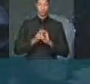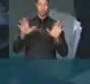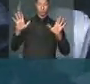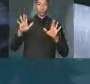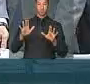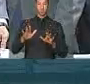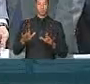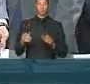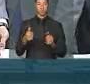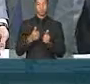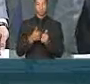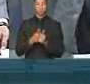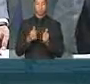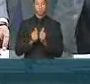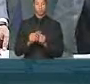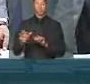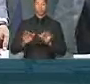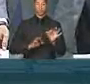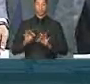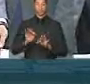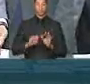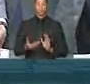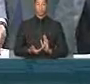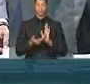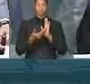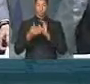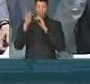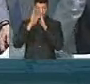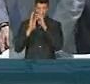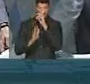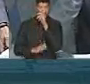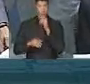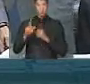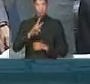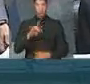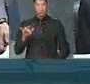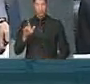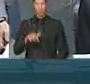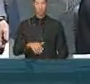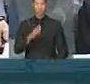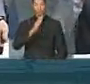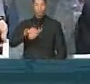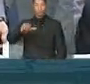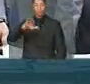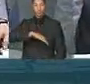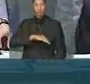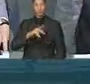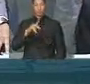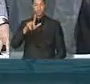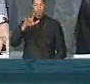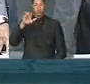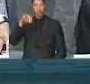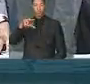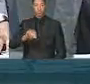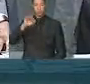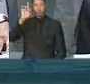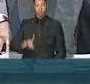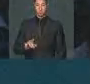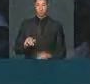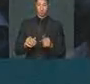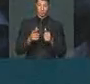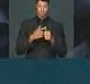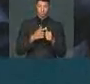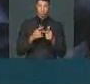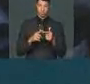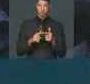simultânea com o funcionamento do congresso nacional ela é nula de pleno direito segunda questão